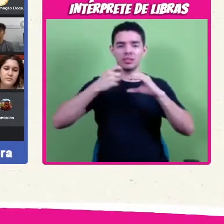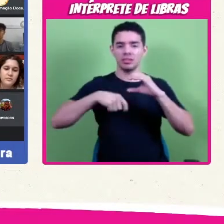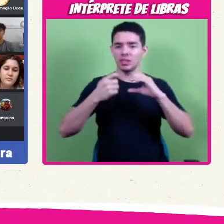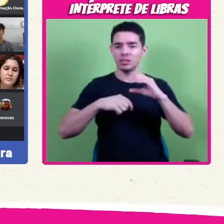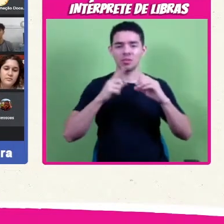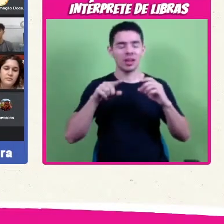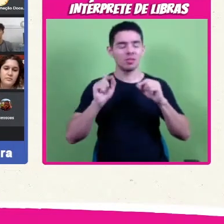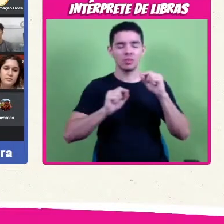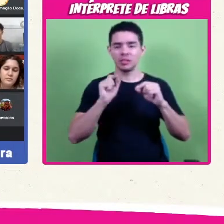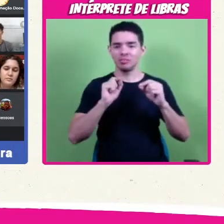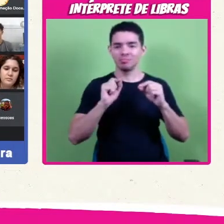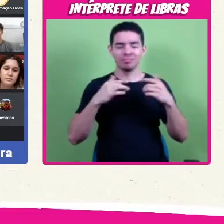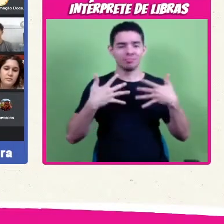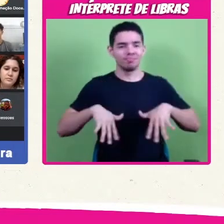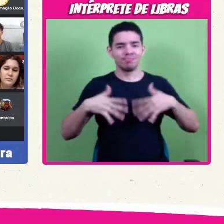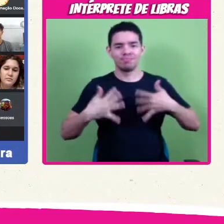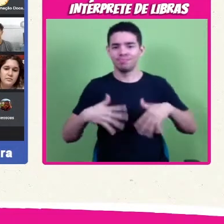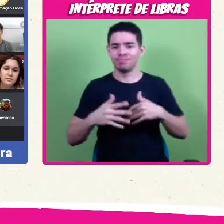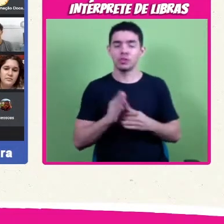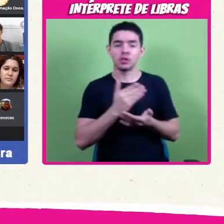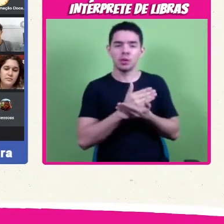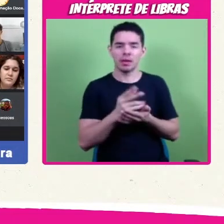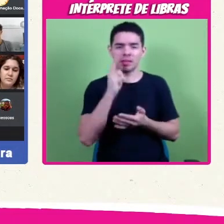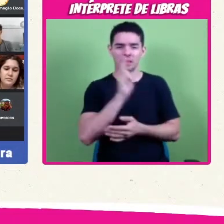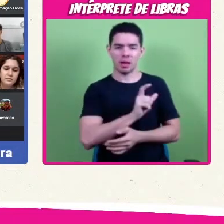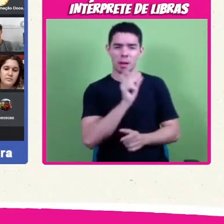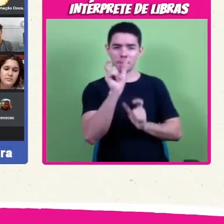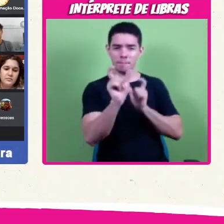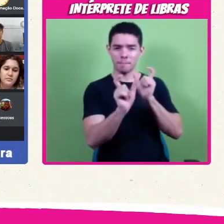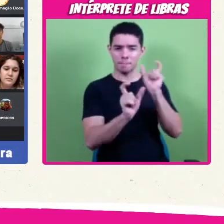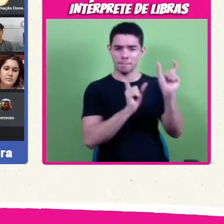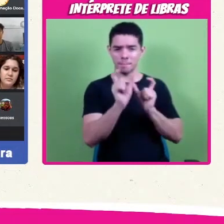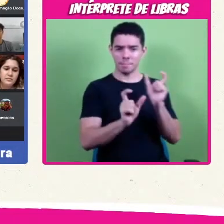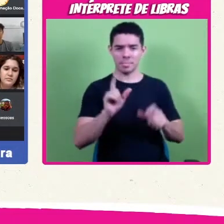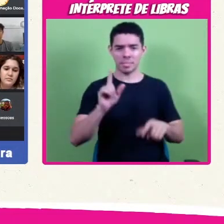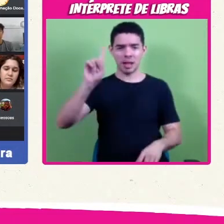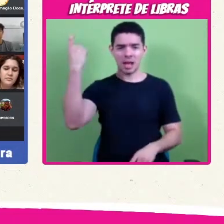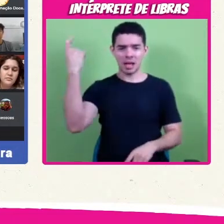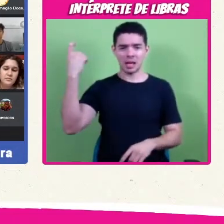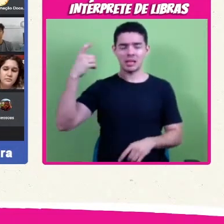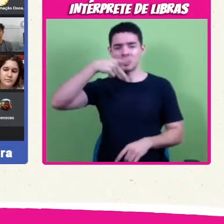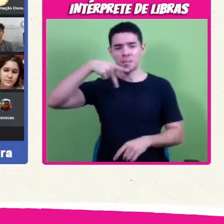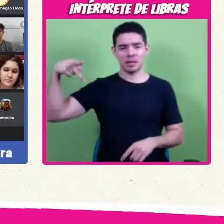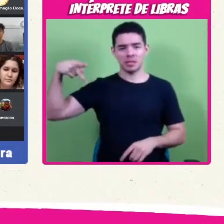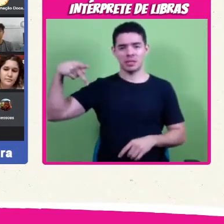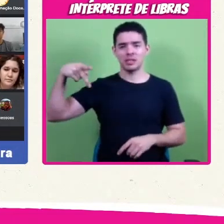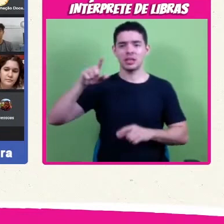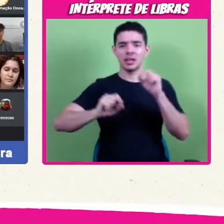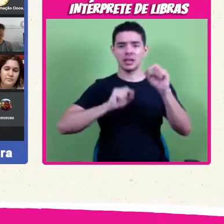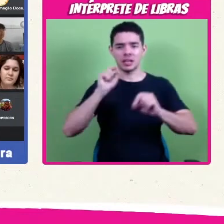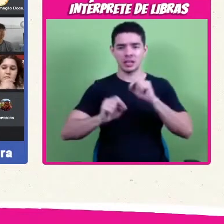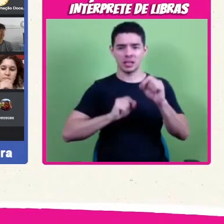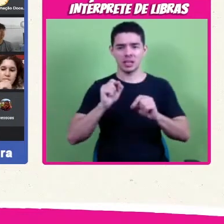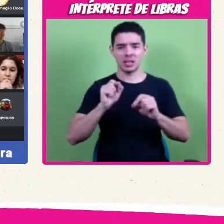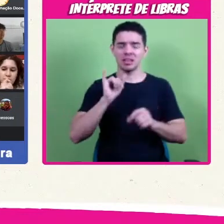quando a gente começa a ver as palavras que foram ditas pelo nosso ex-presidente, né, que, infelizmente, tem uma